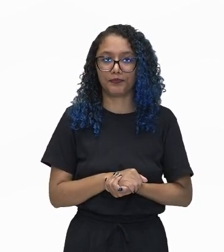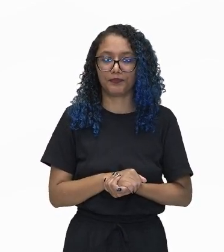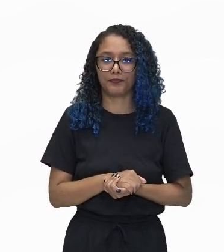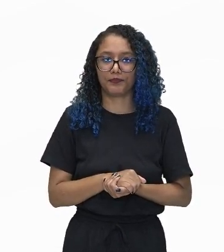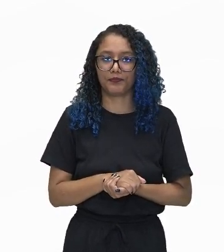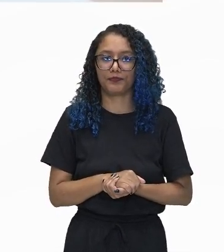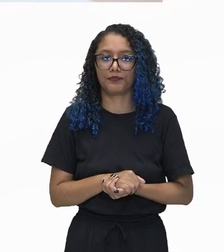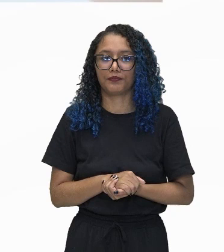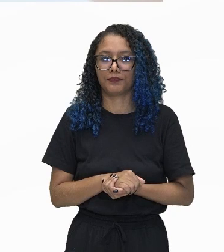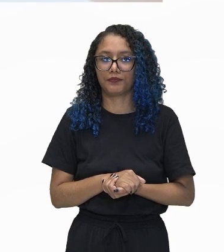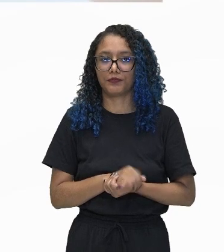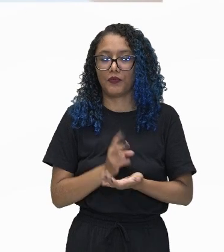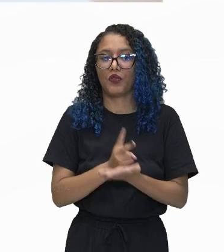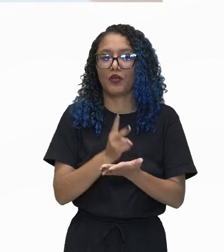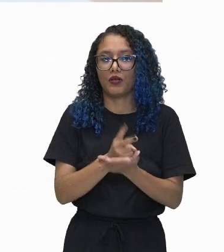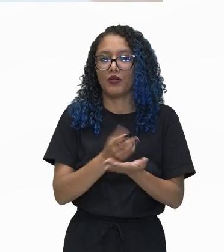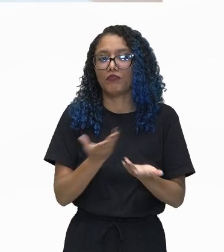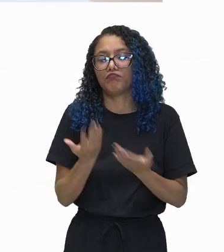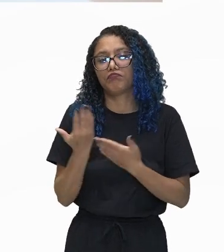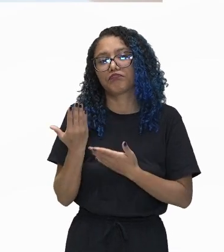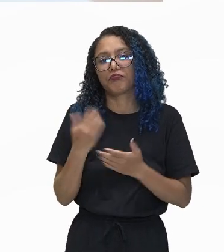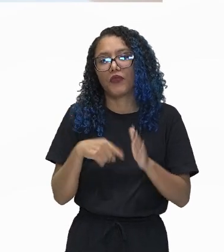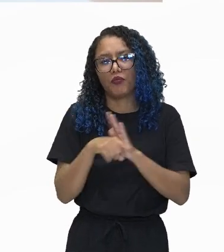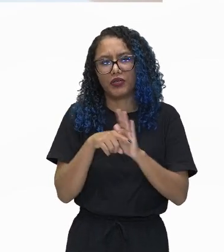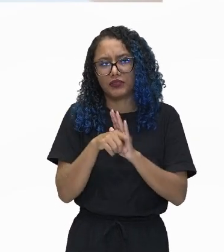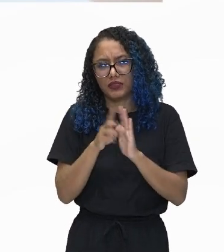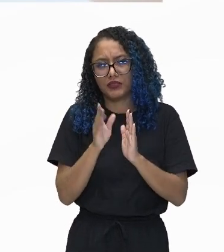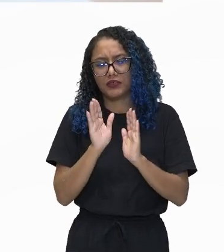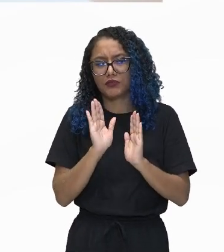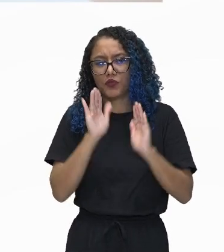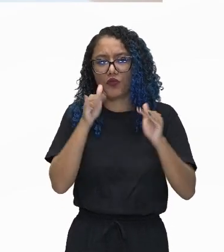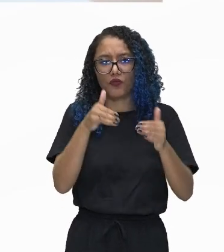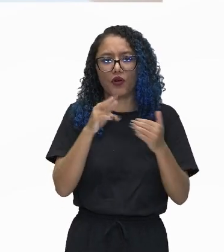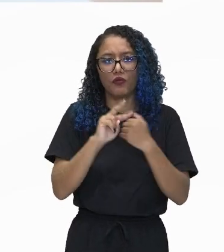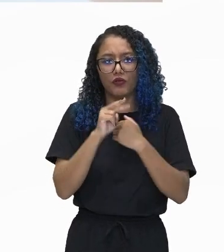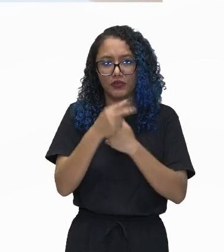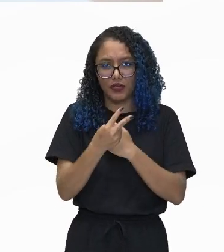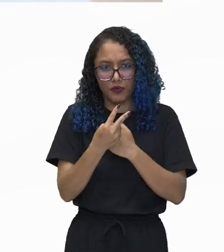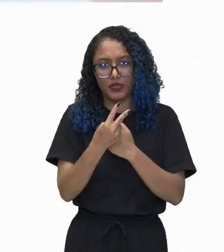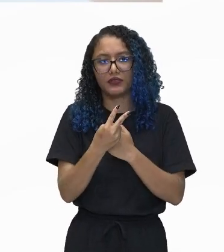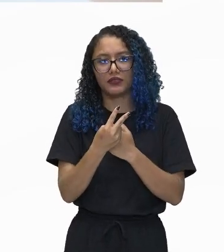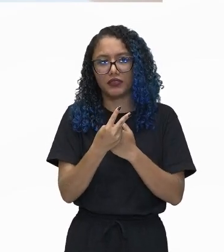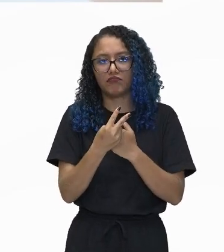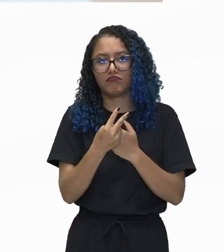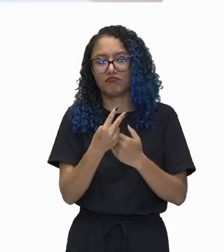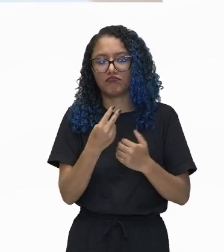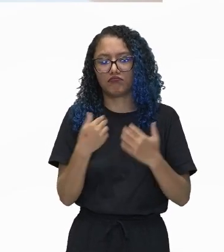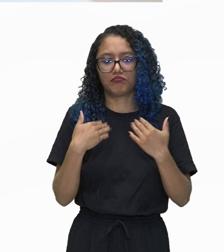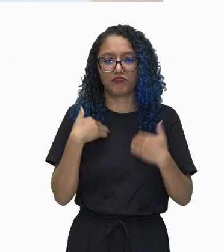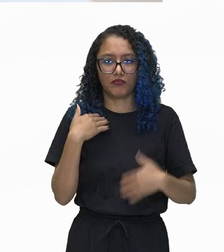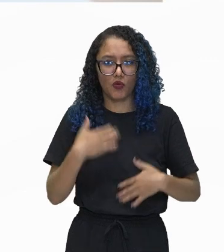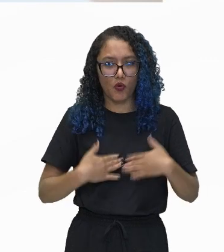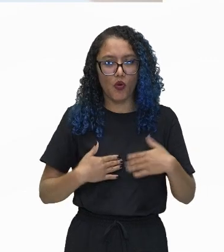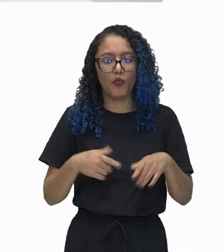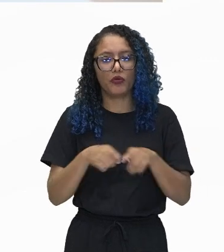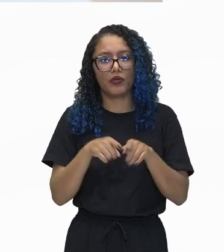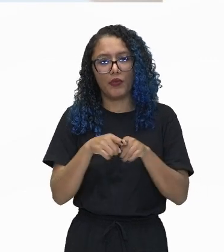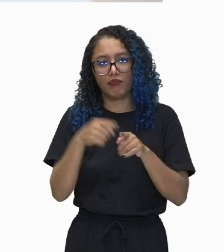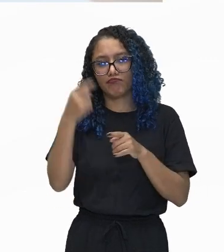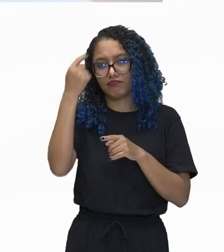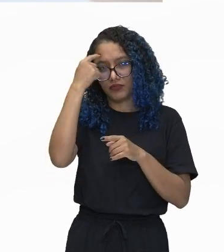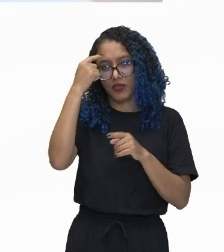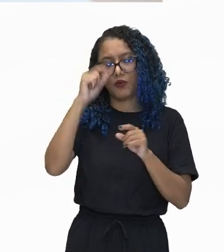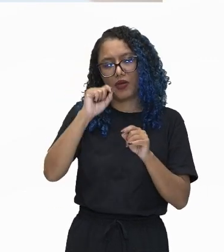das consequências quanto aos aspectos corporal e mental resultante das diversas formas